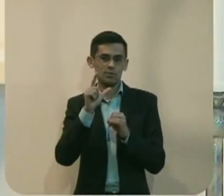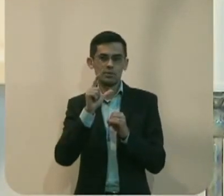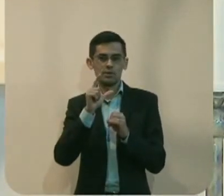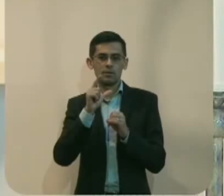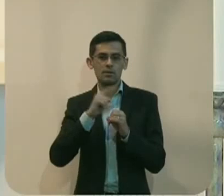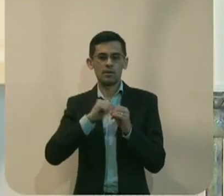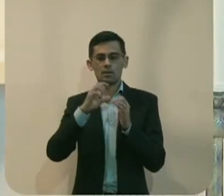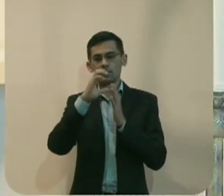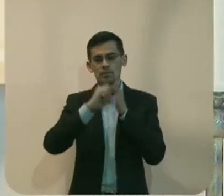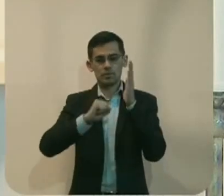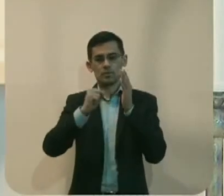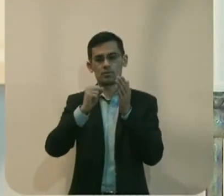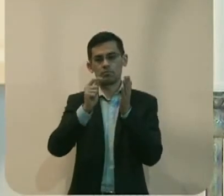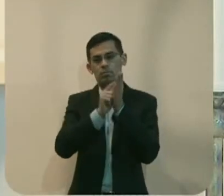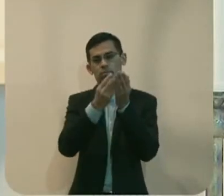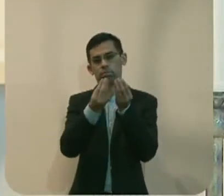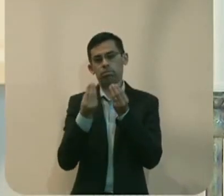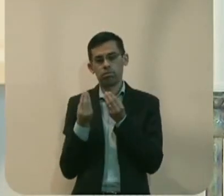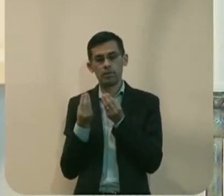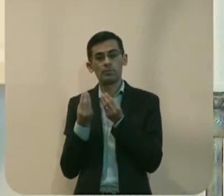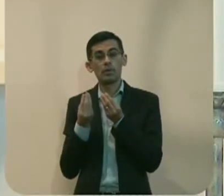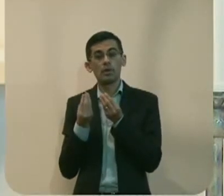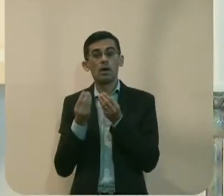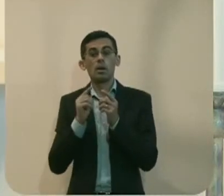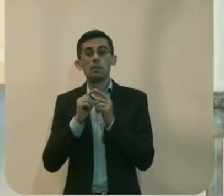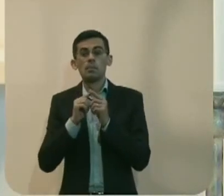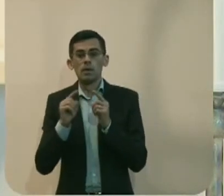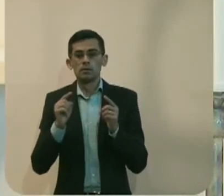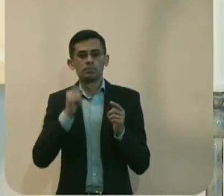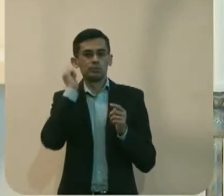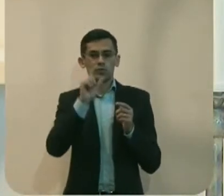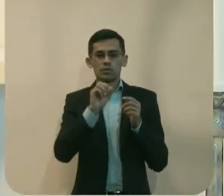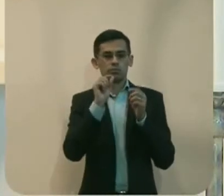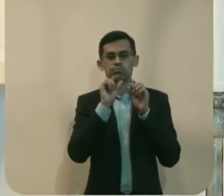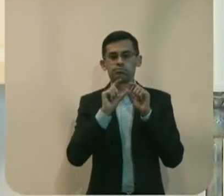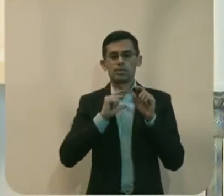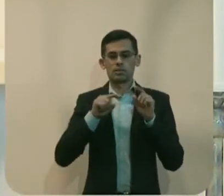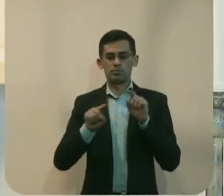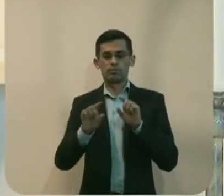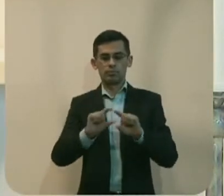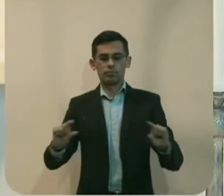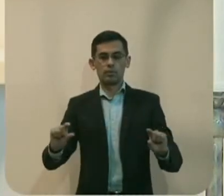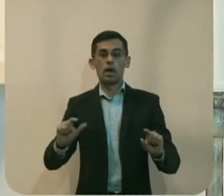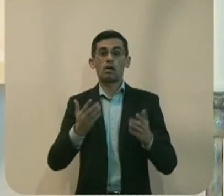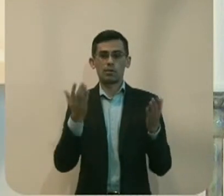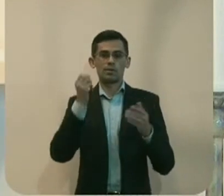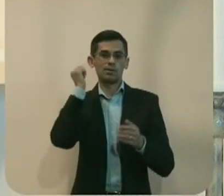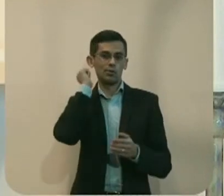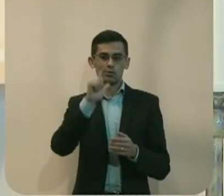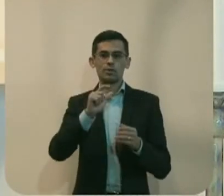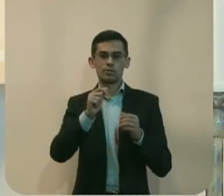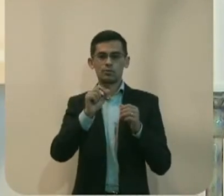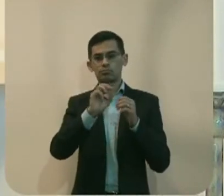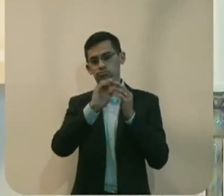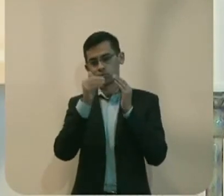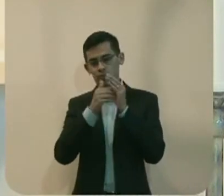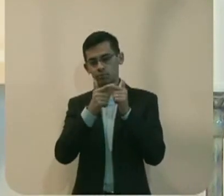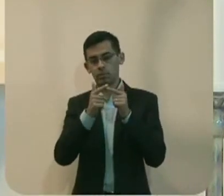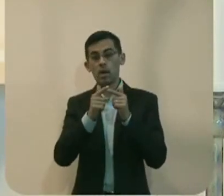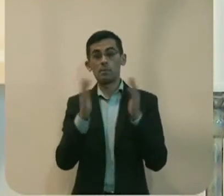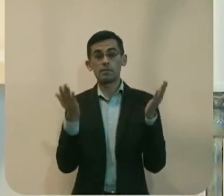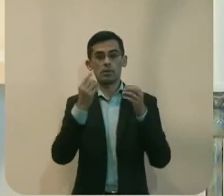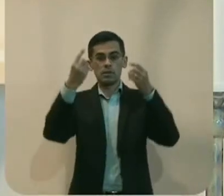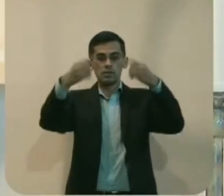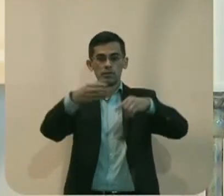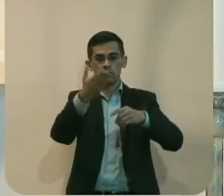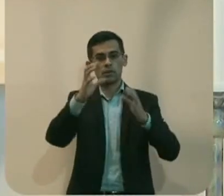receber a sua entrada ali, você não conseguiu acessar, já está resolvido hoje. E eu queria desafiar